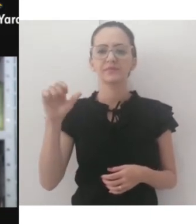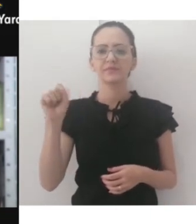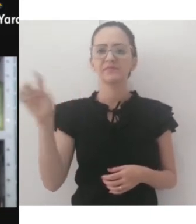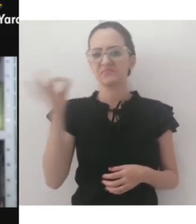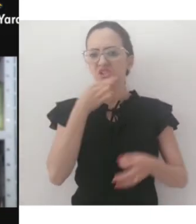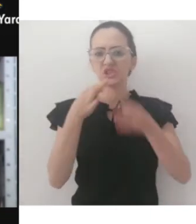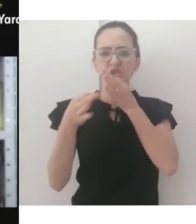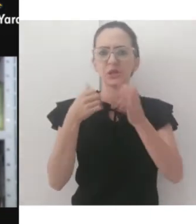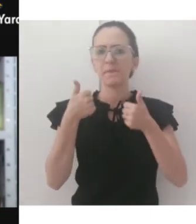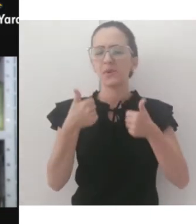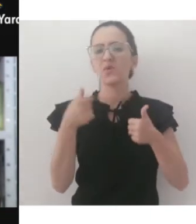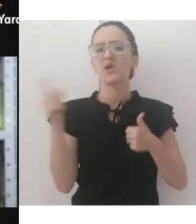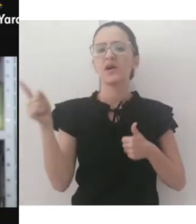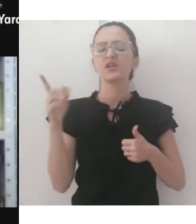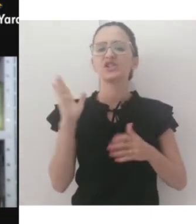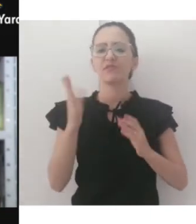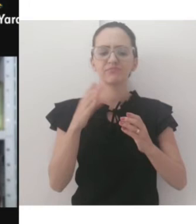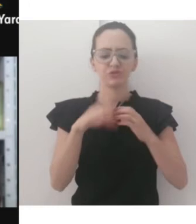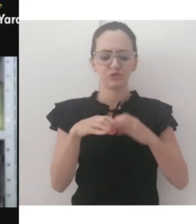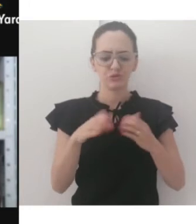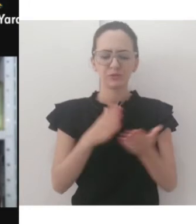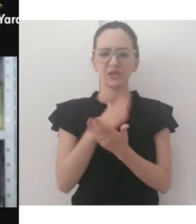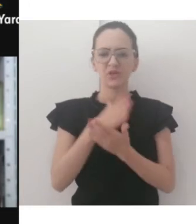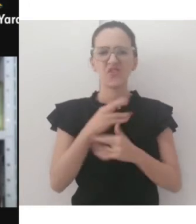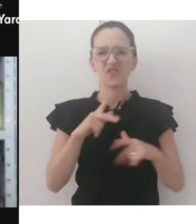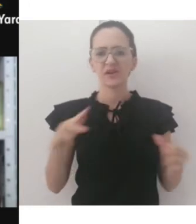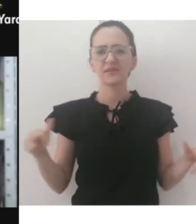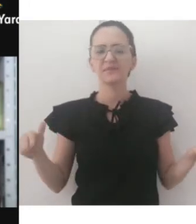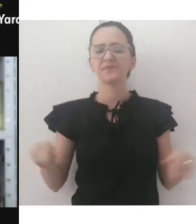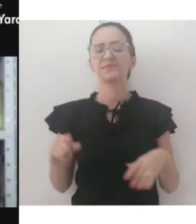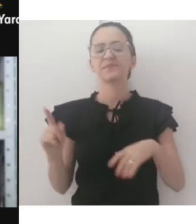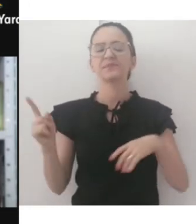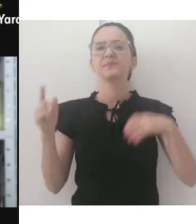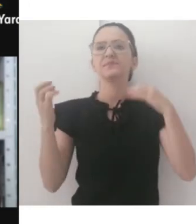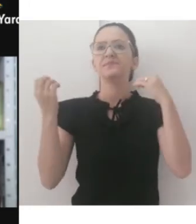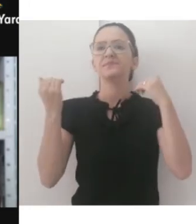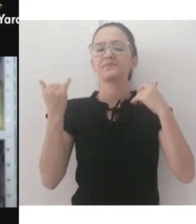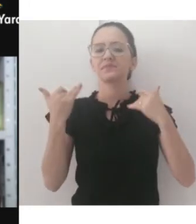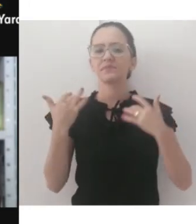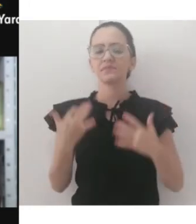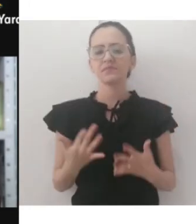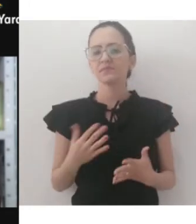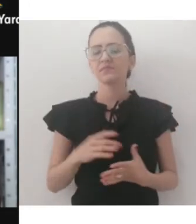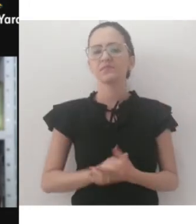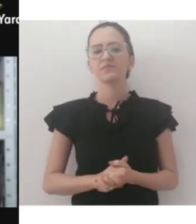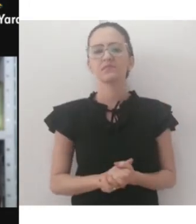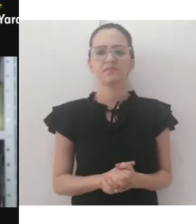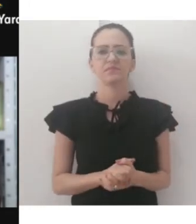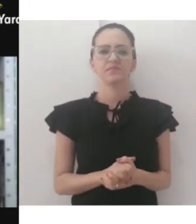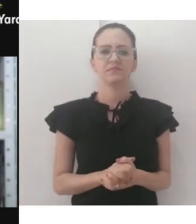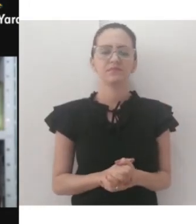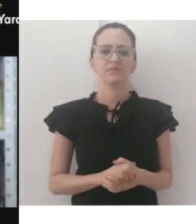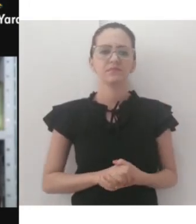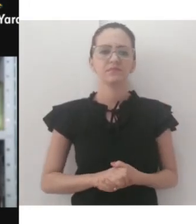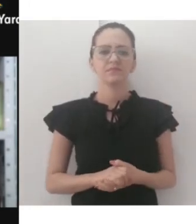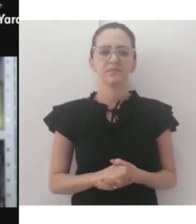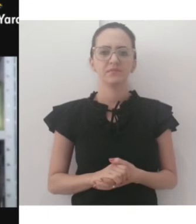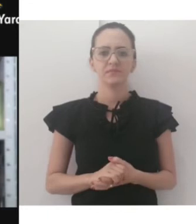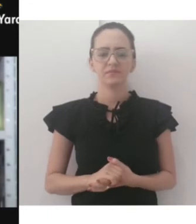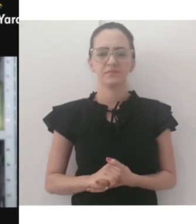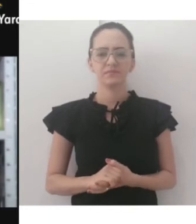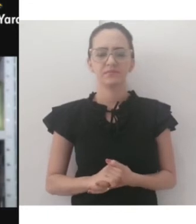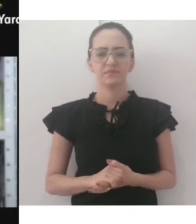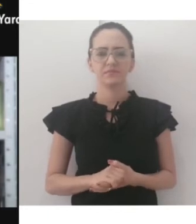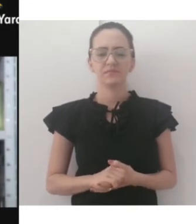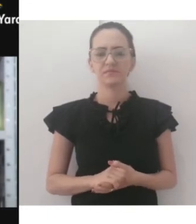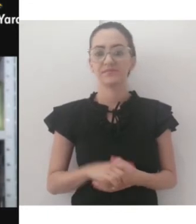concurseiro, mas na verdade ele já passou em alguns concursos. E eu achei interessantíssimo quando ele coloca em um de seus vídeos, em algum momento, ele